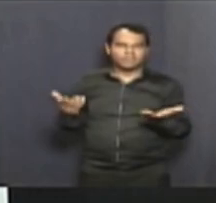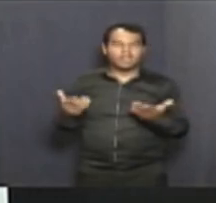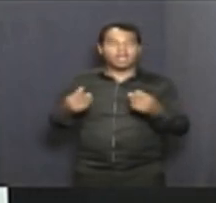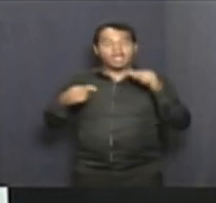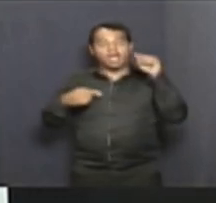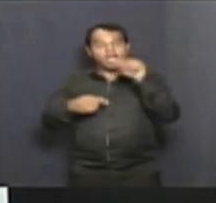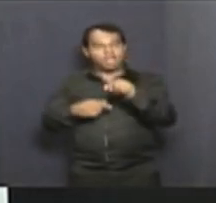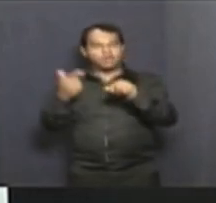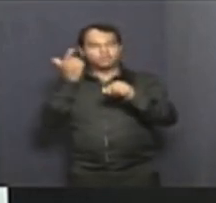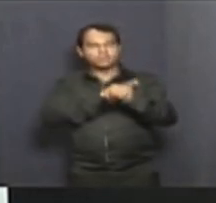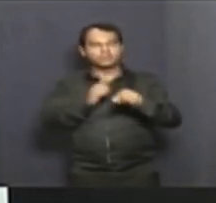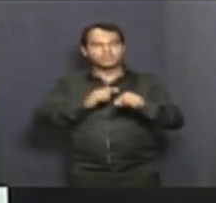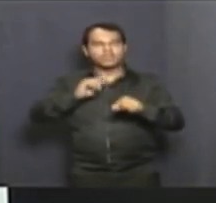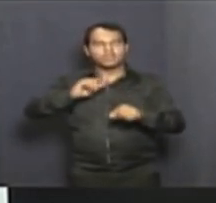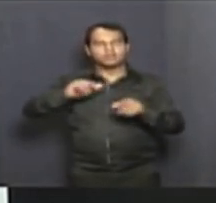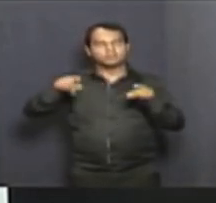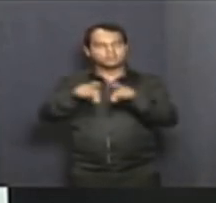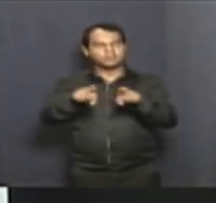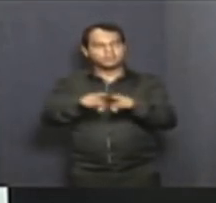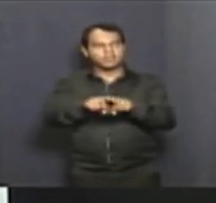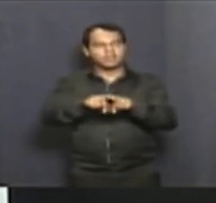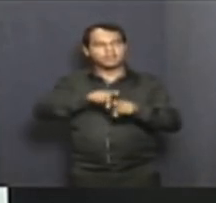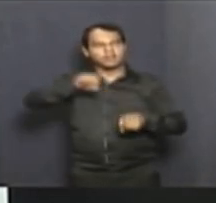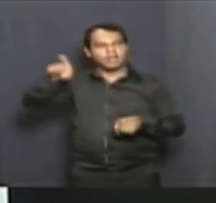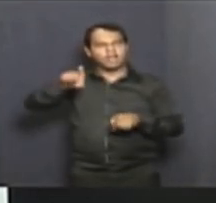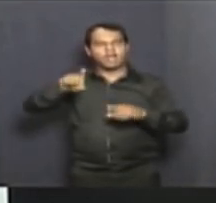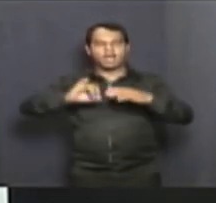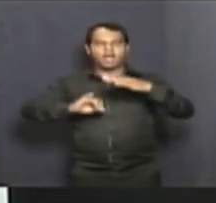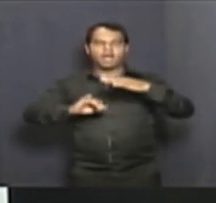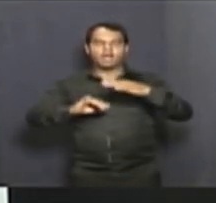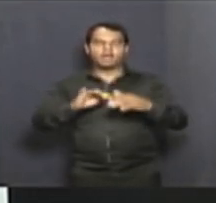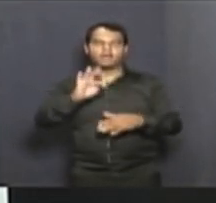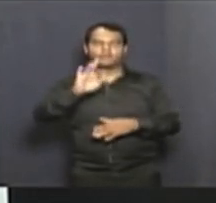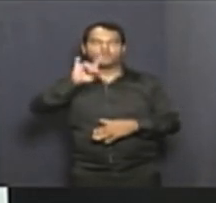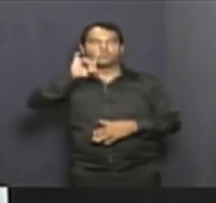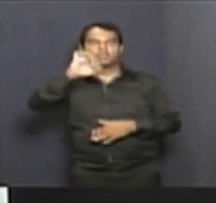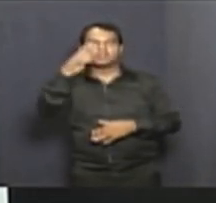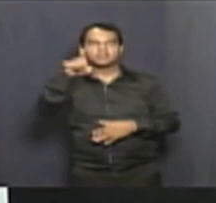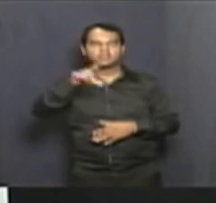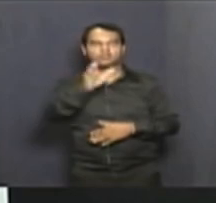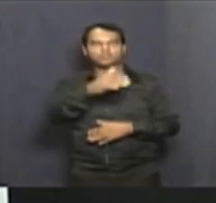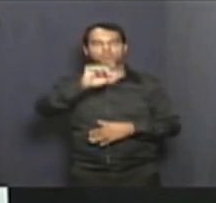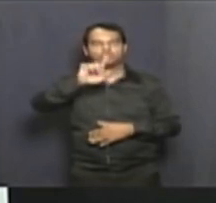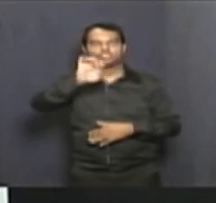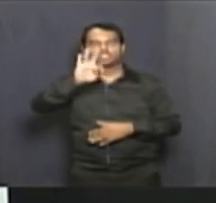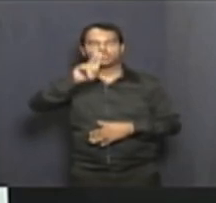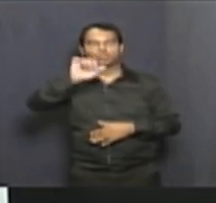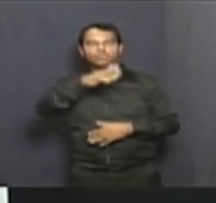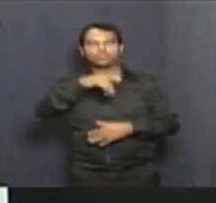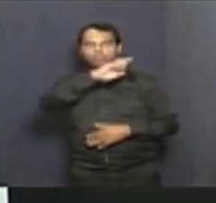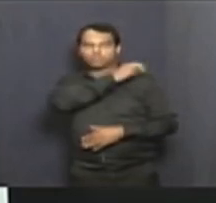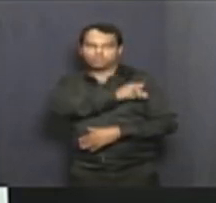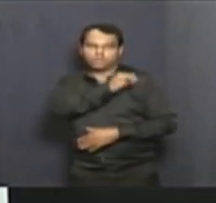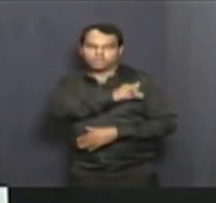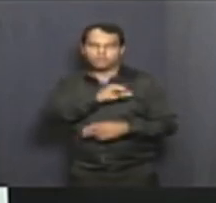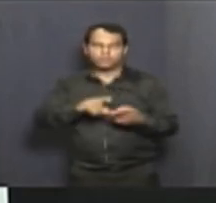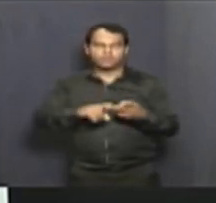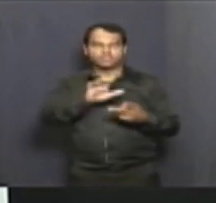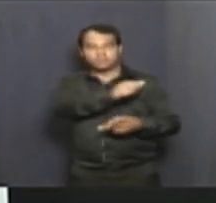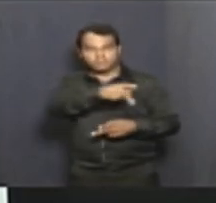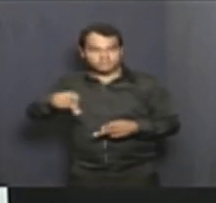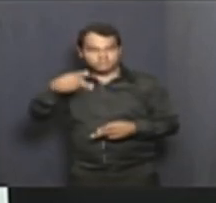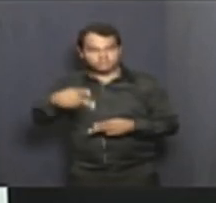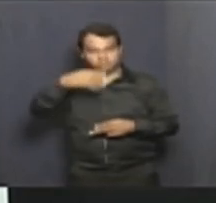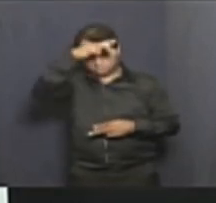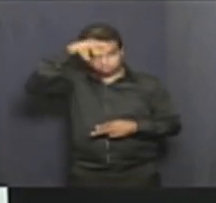getúlio vargas do rio de janeiro foi professor da universidade federal do mato grosso por quatro anos também da